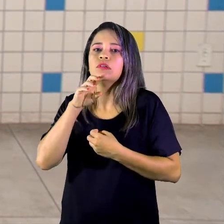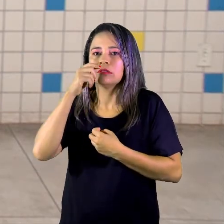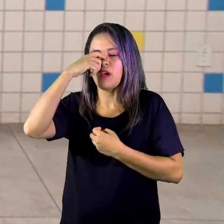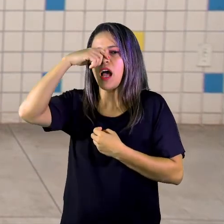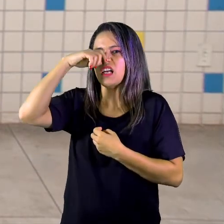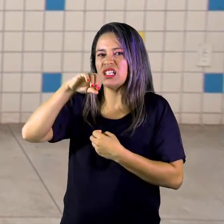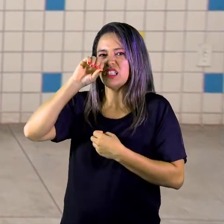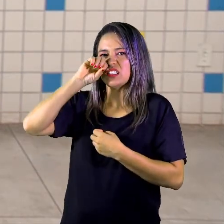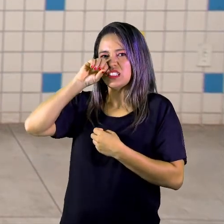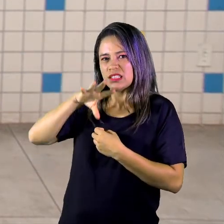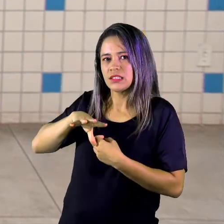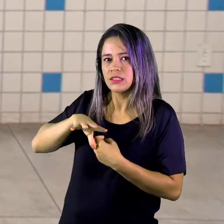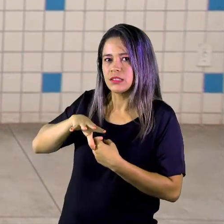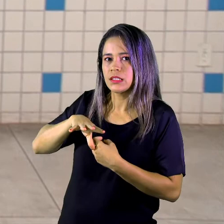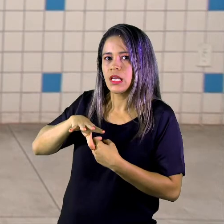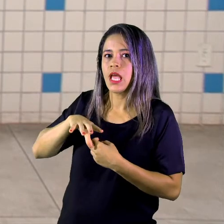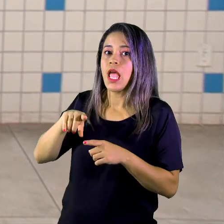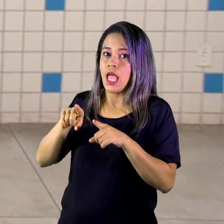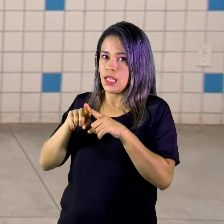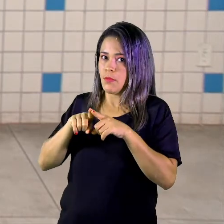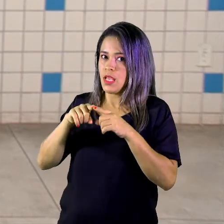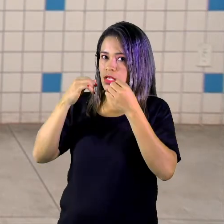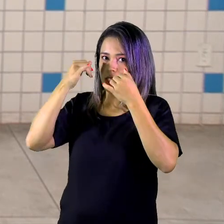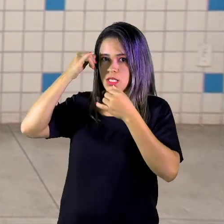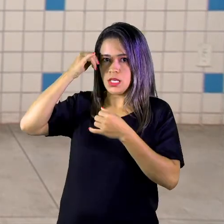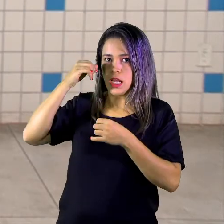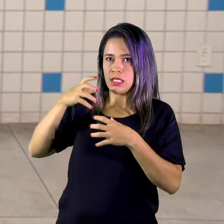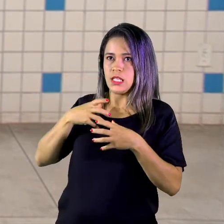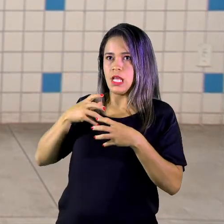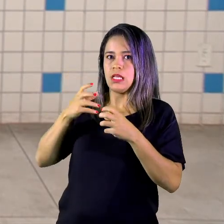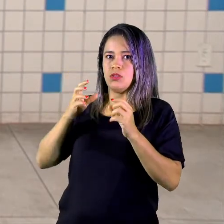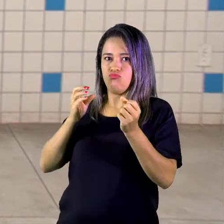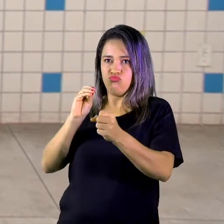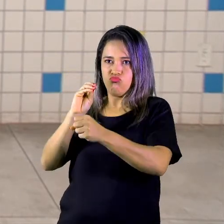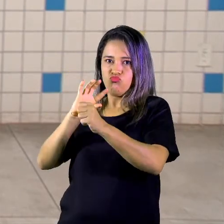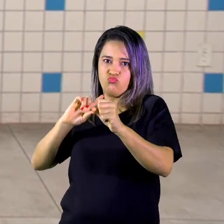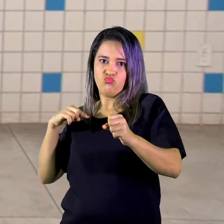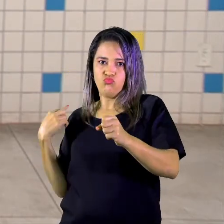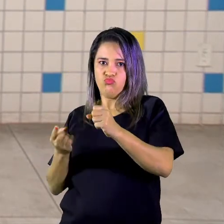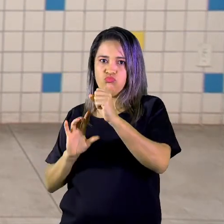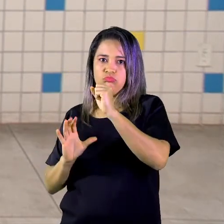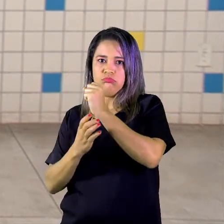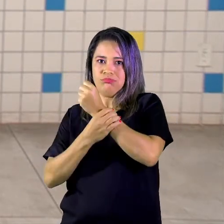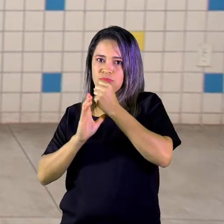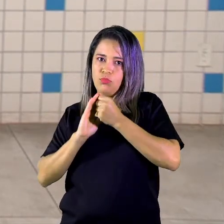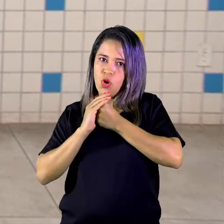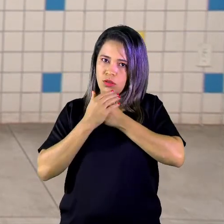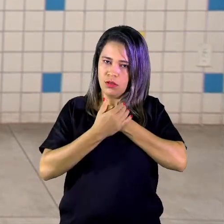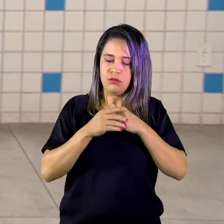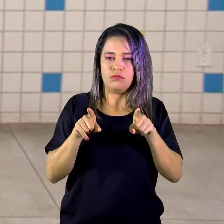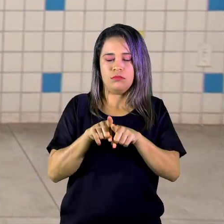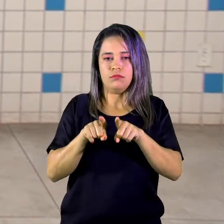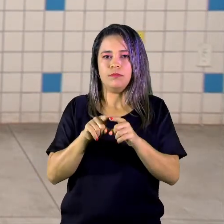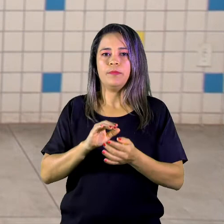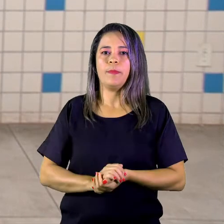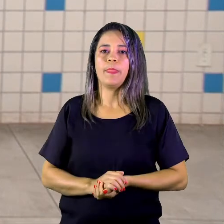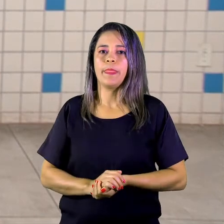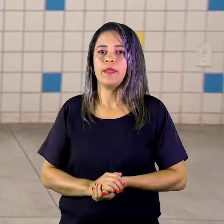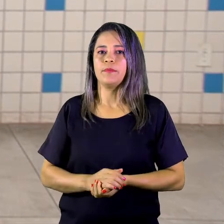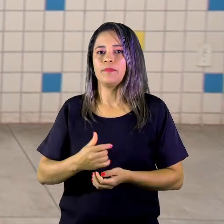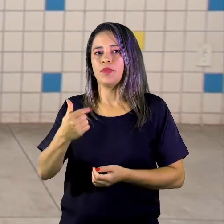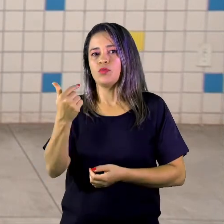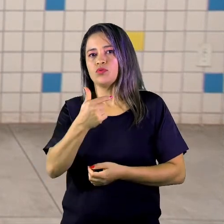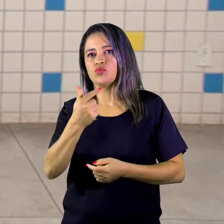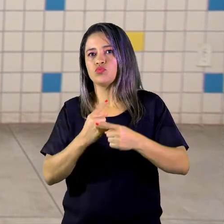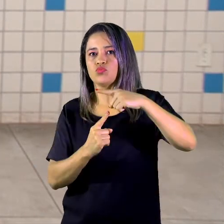barreiras, que são utilizadas no intuito de nos defender. E temos também no segundo tipo,